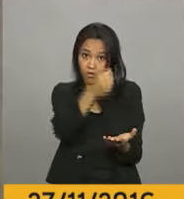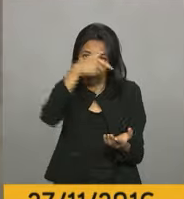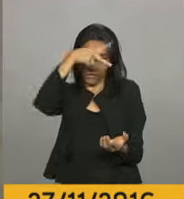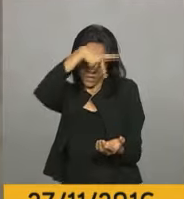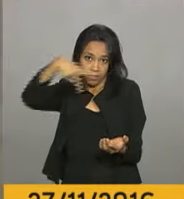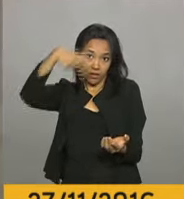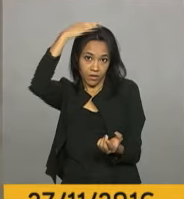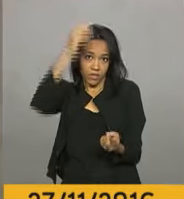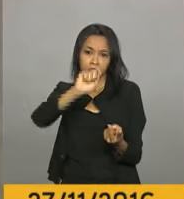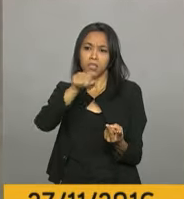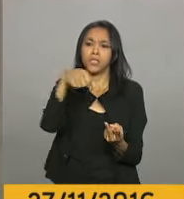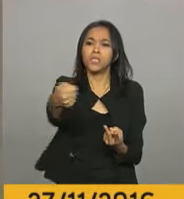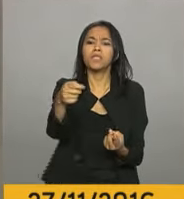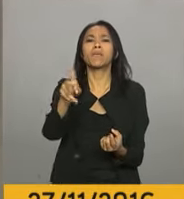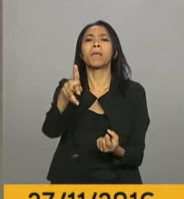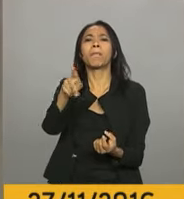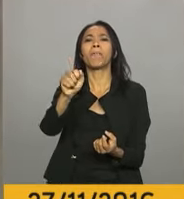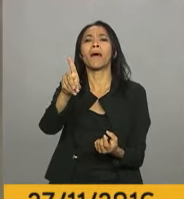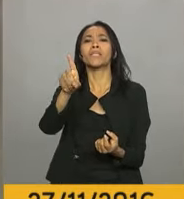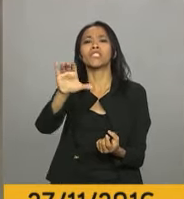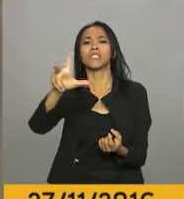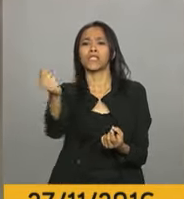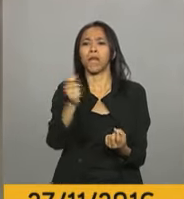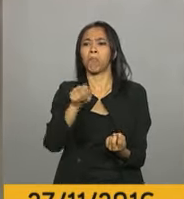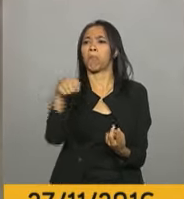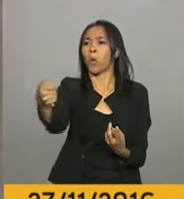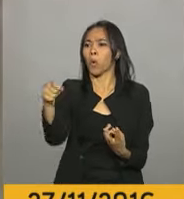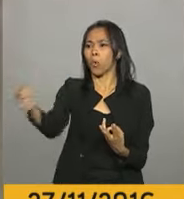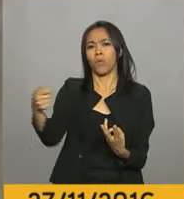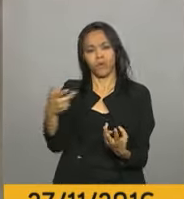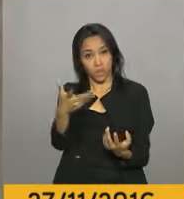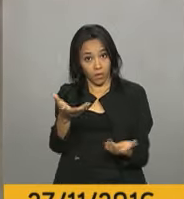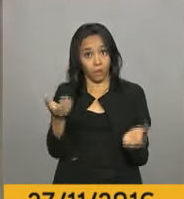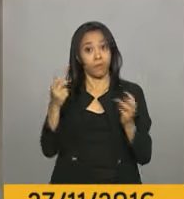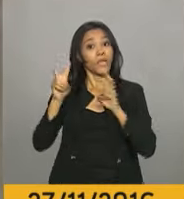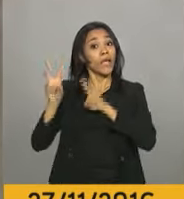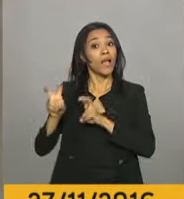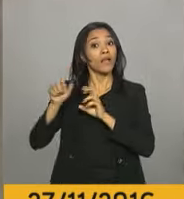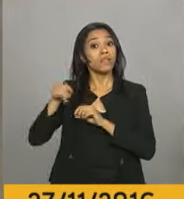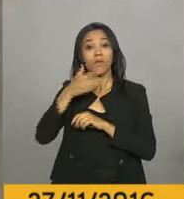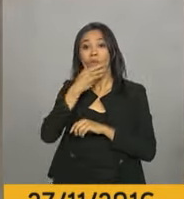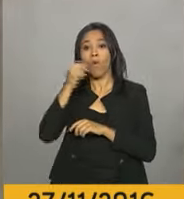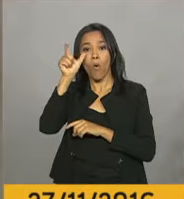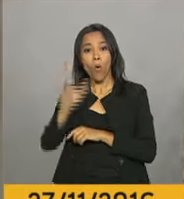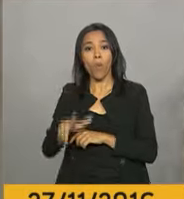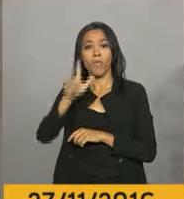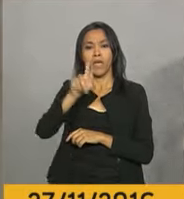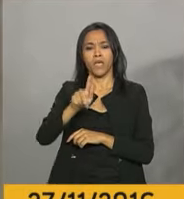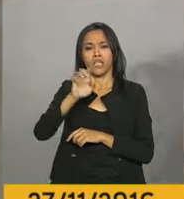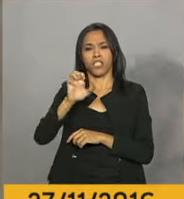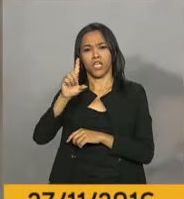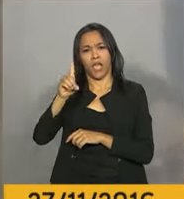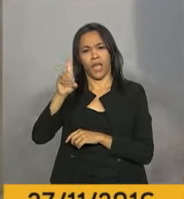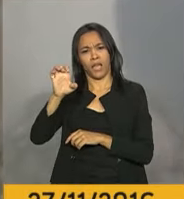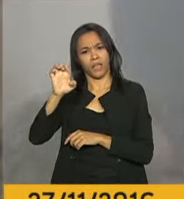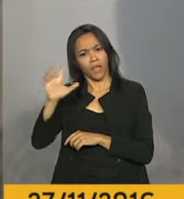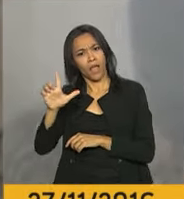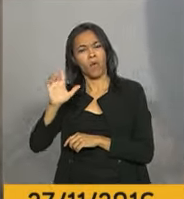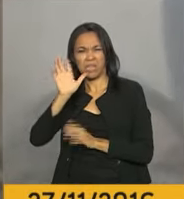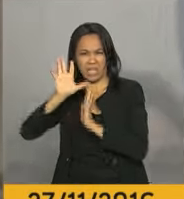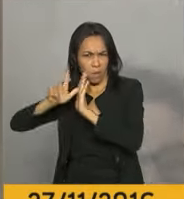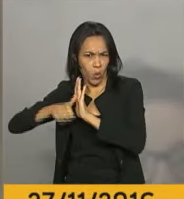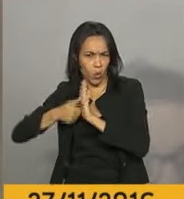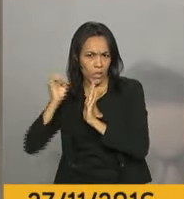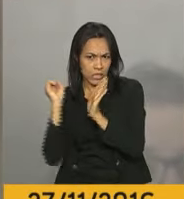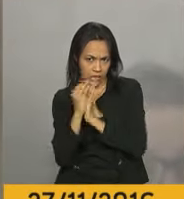Civil, Eliseu Padilha. O senhor também, em relação ao Jadel, quero saber se demorou demais para ele sair do governo.